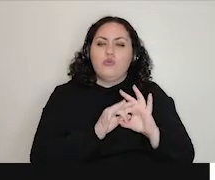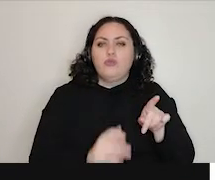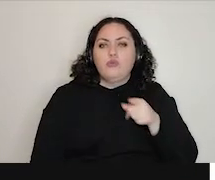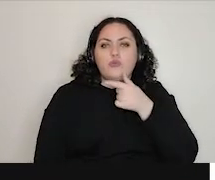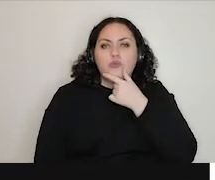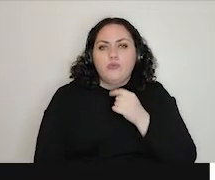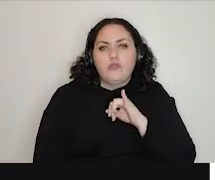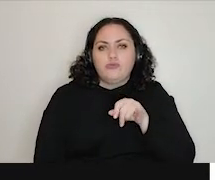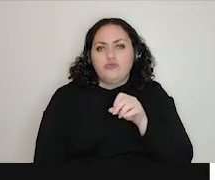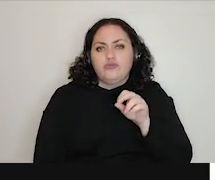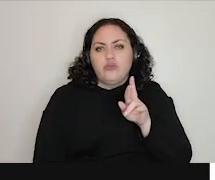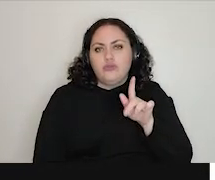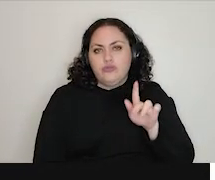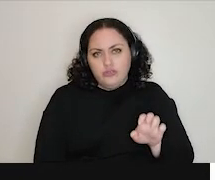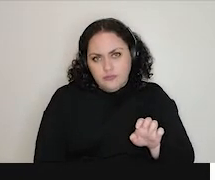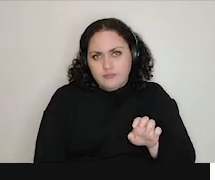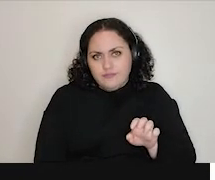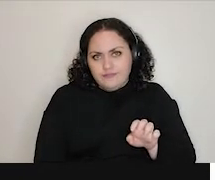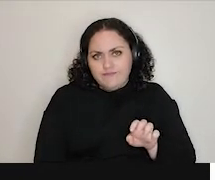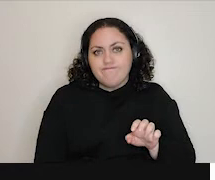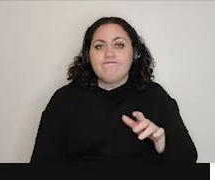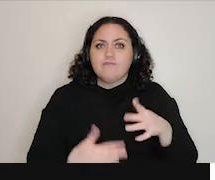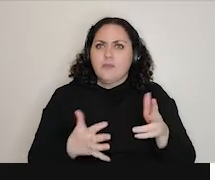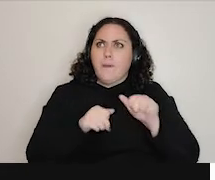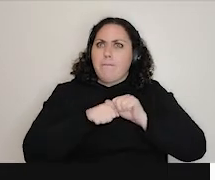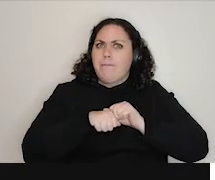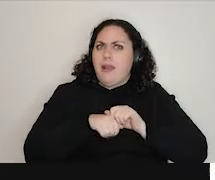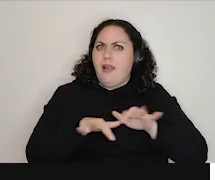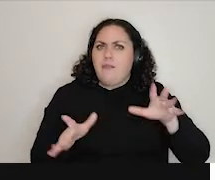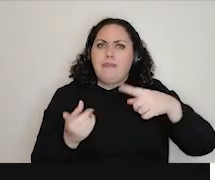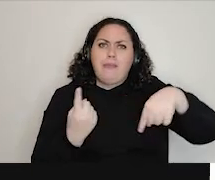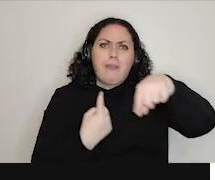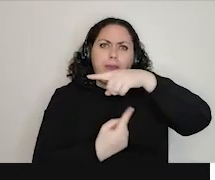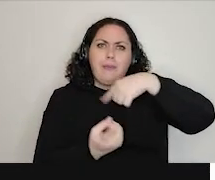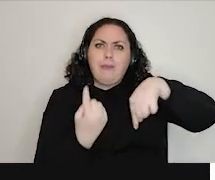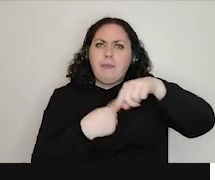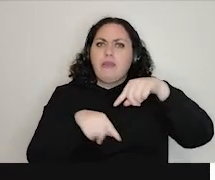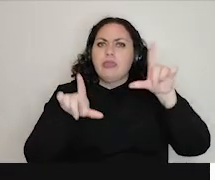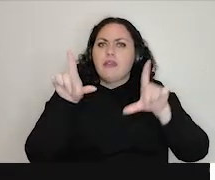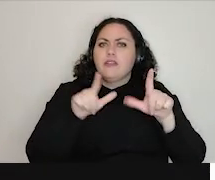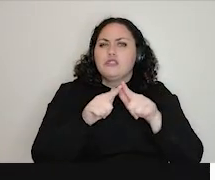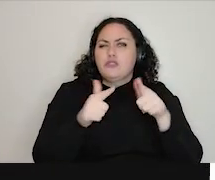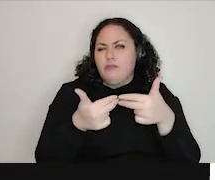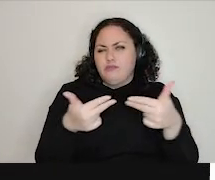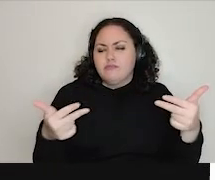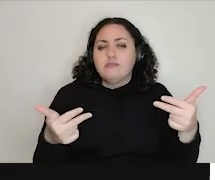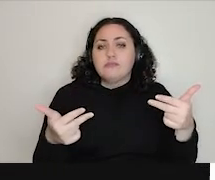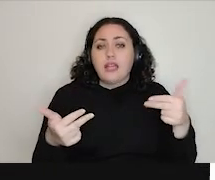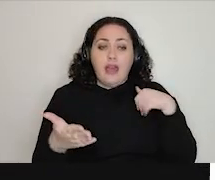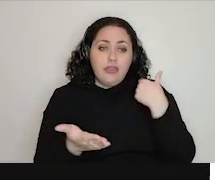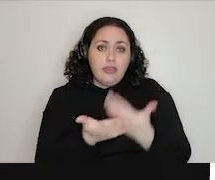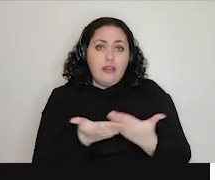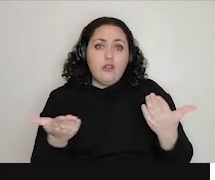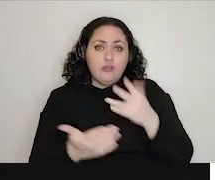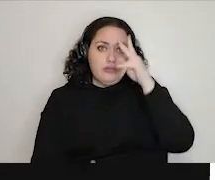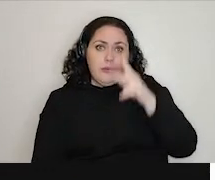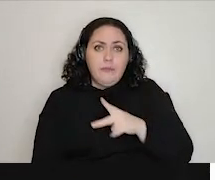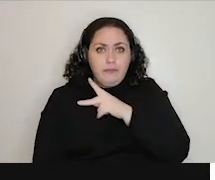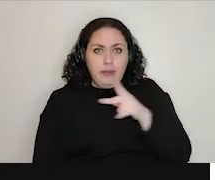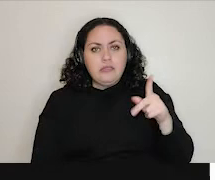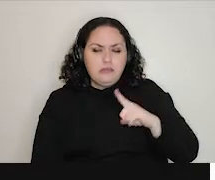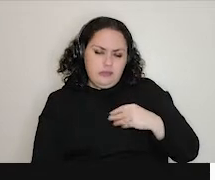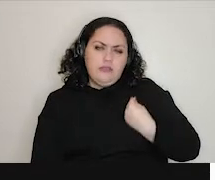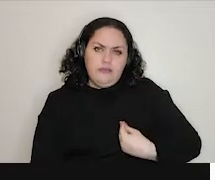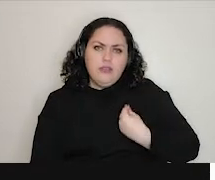né, atrelar sua figura à figura do Jorge Lafond. Bom, isso rodou na mídia durante um tempo, e